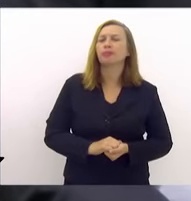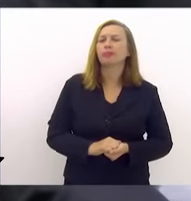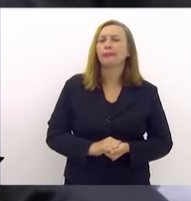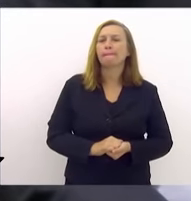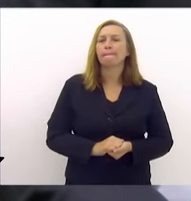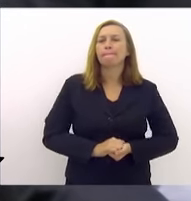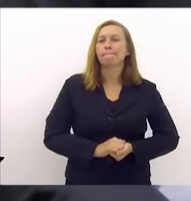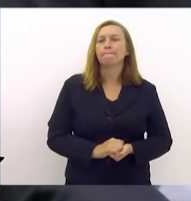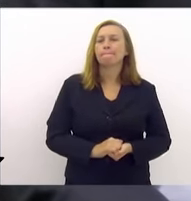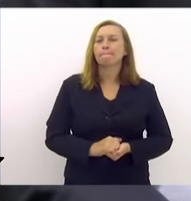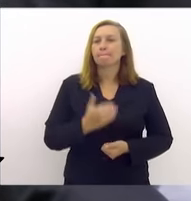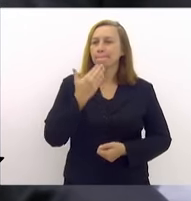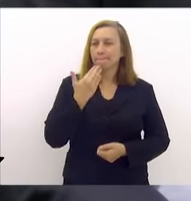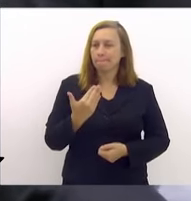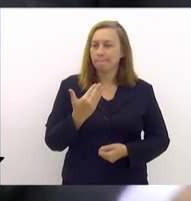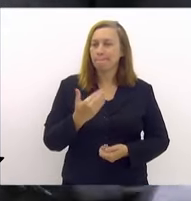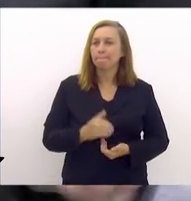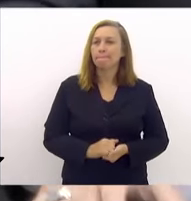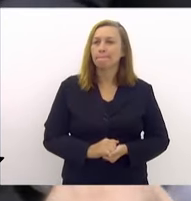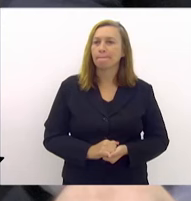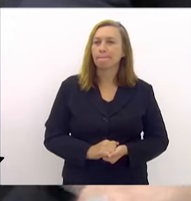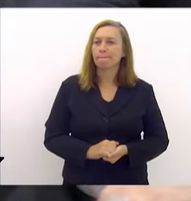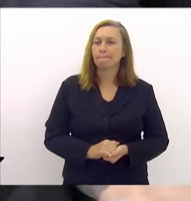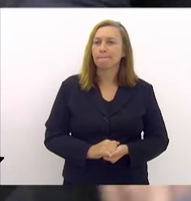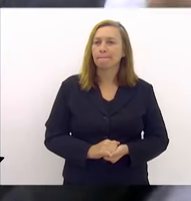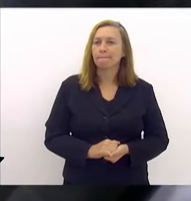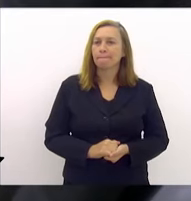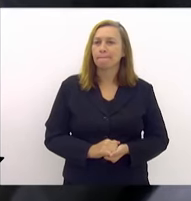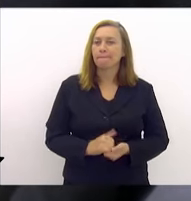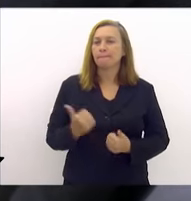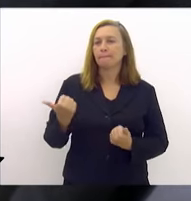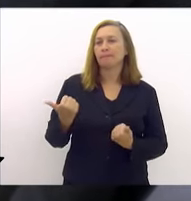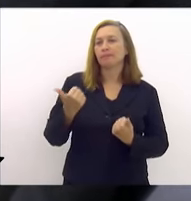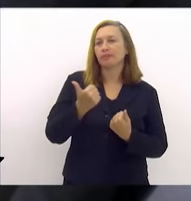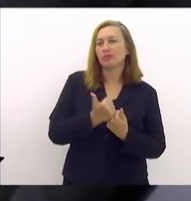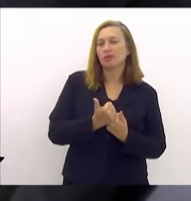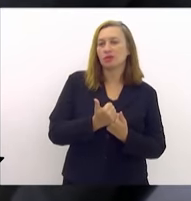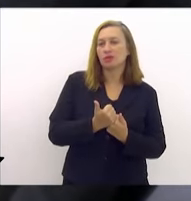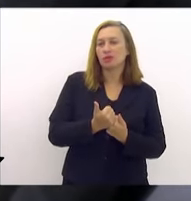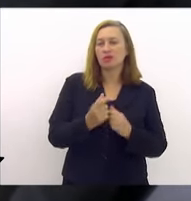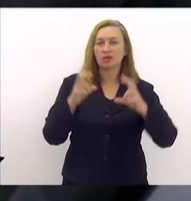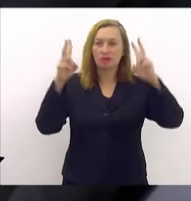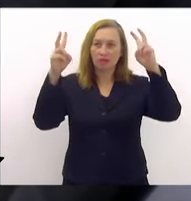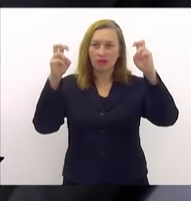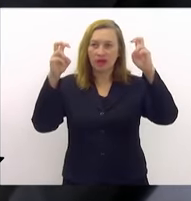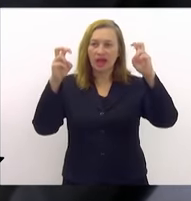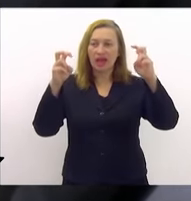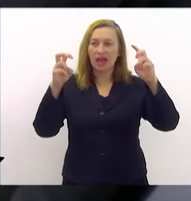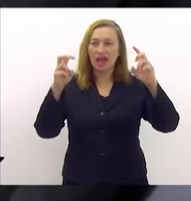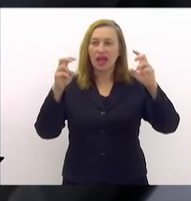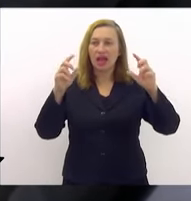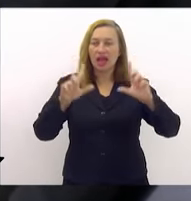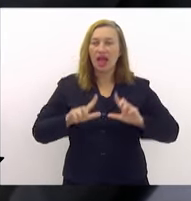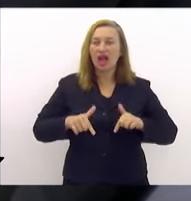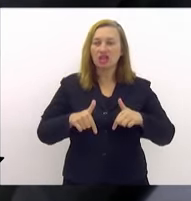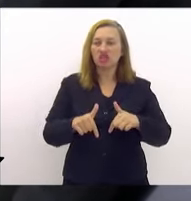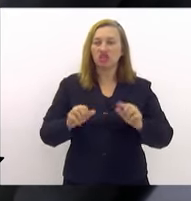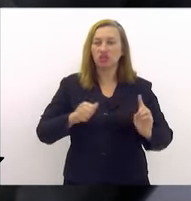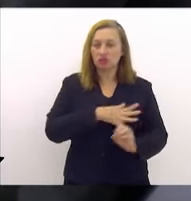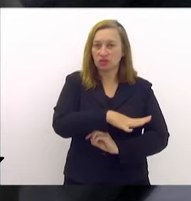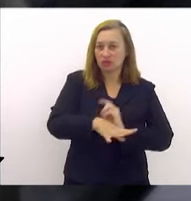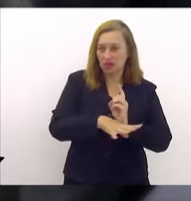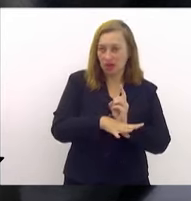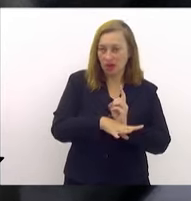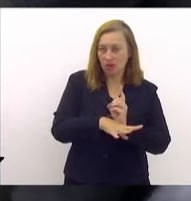a sugestão que eu faria é substituir esse termo ação social, né, por